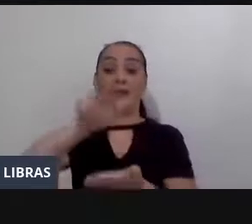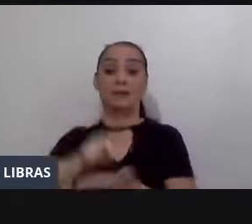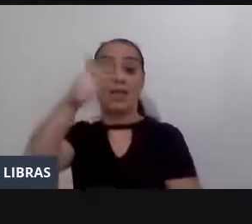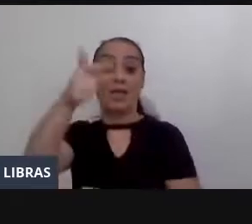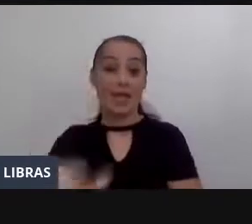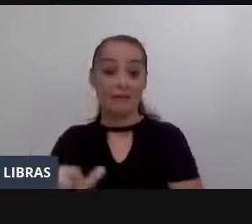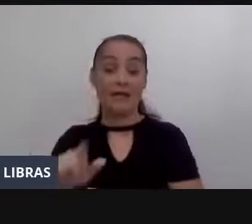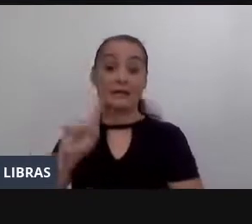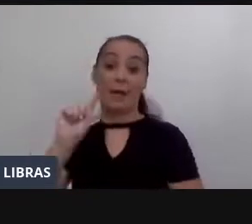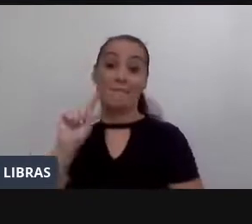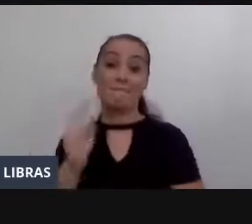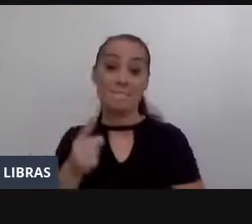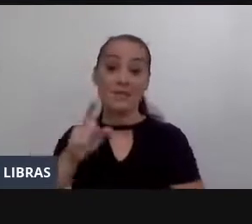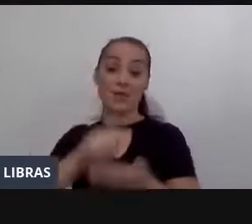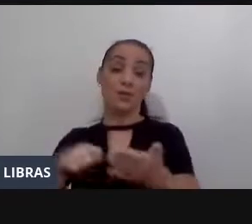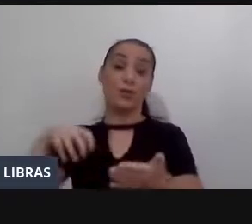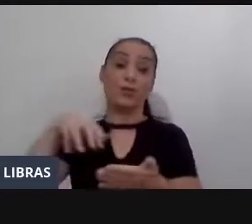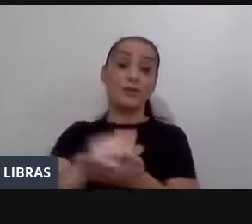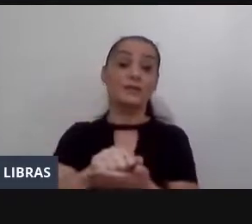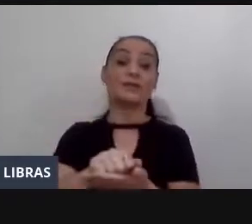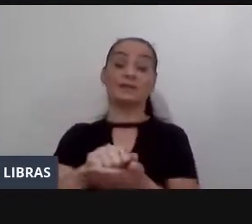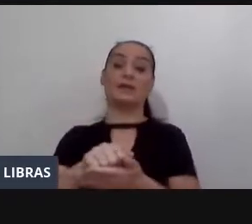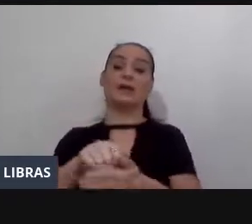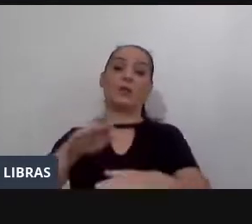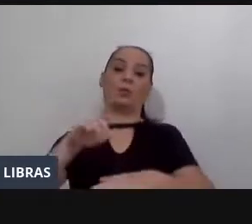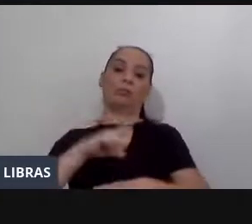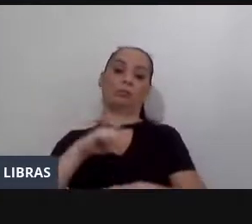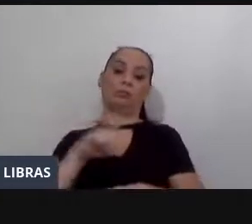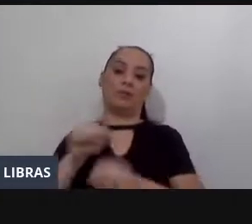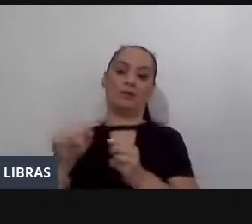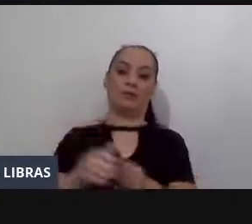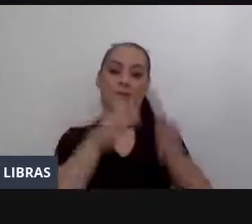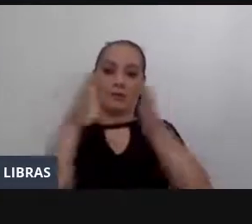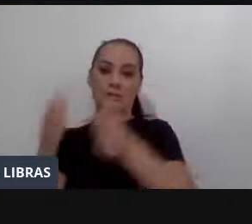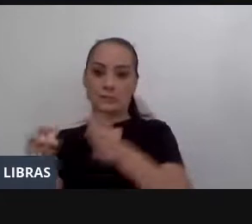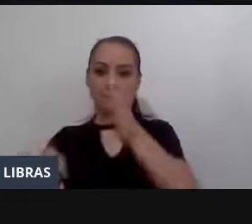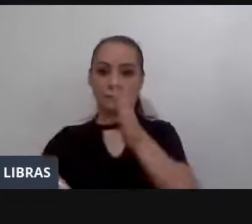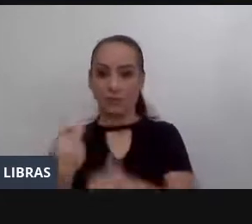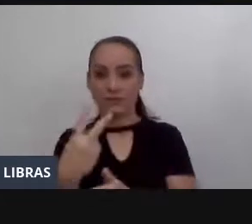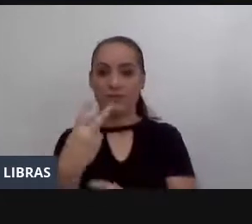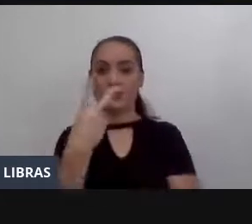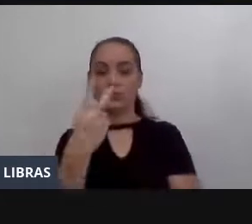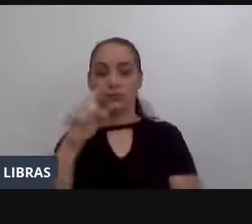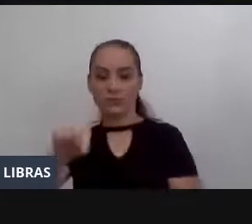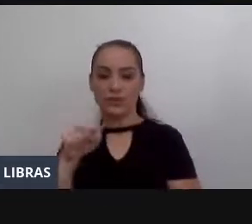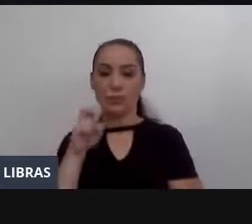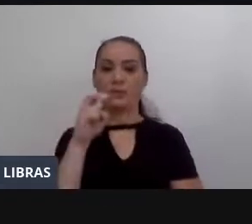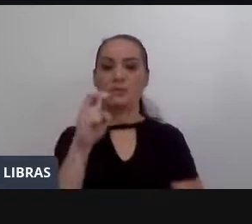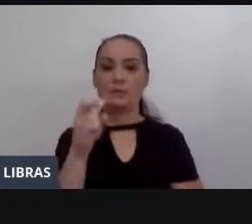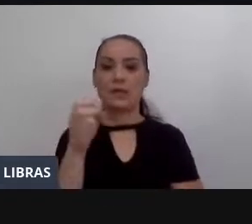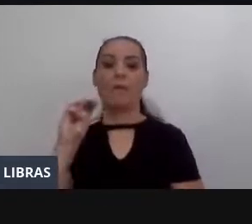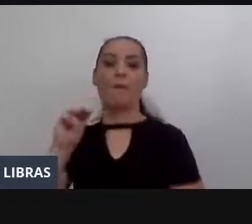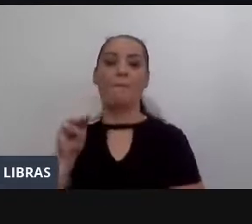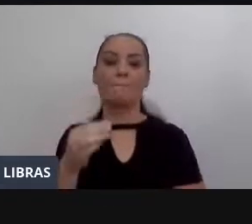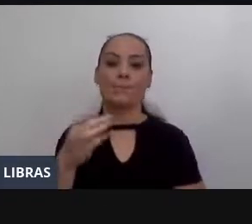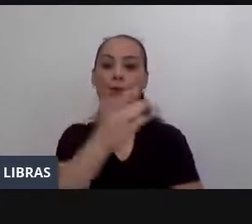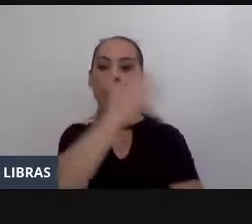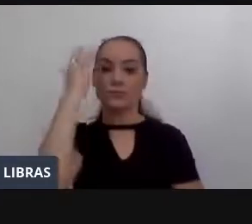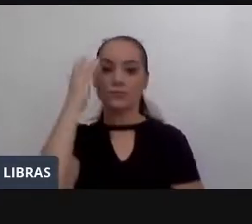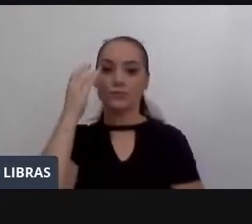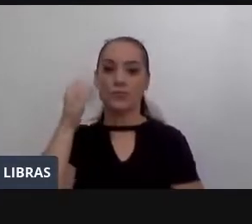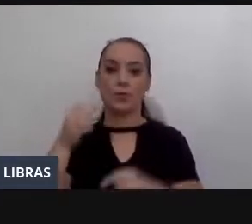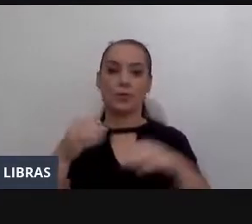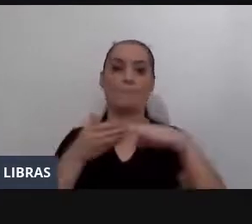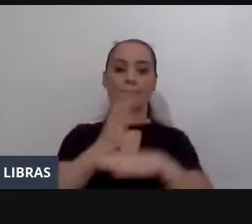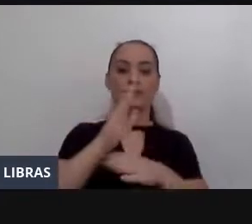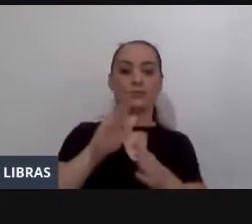16 mil inscritos. Para a segunda fase, a gente teve 2,5 mil pessoas que passaram para a segunda fase. Aí eu